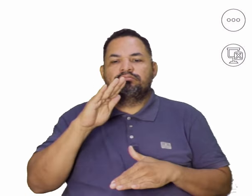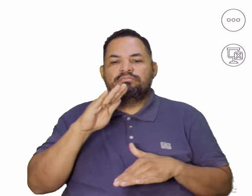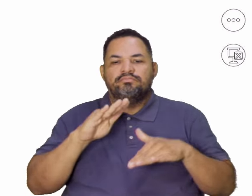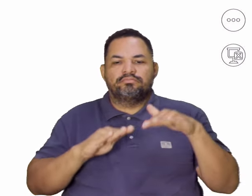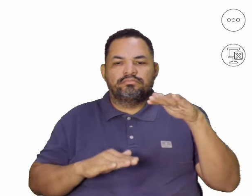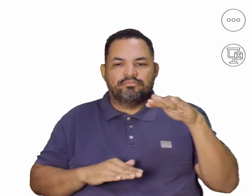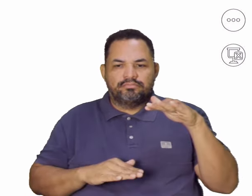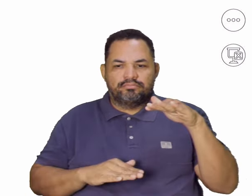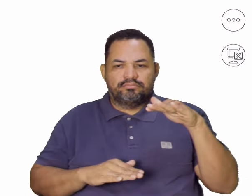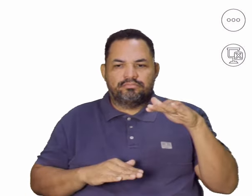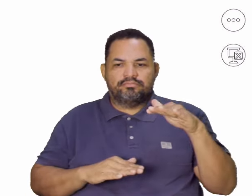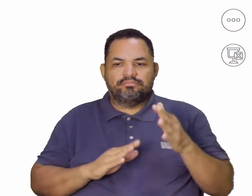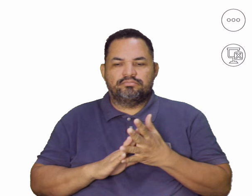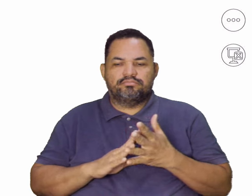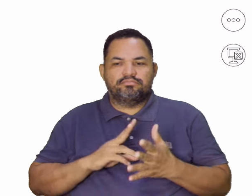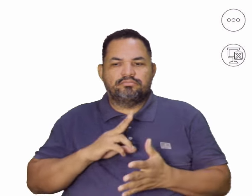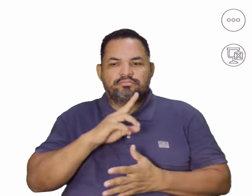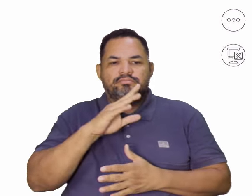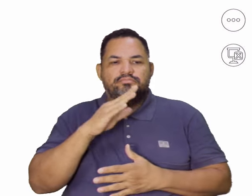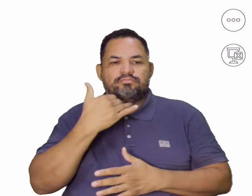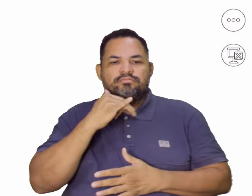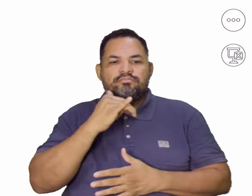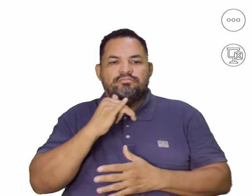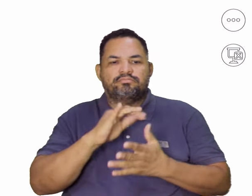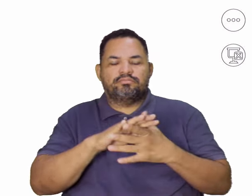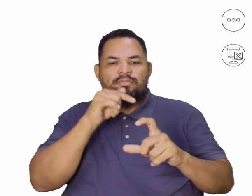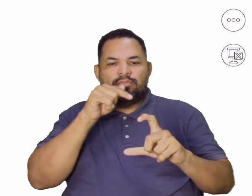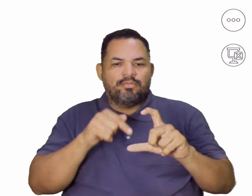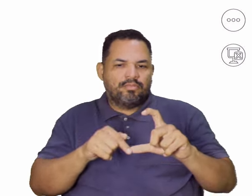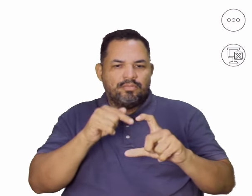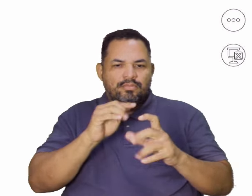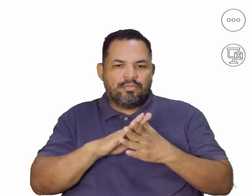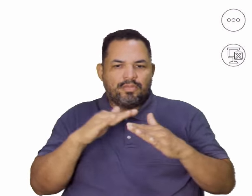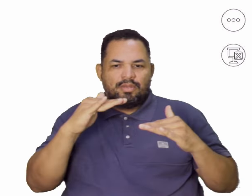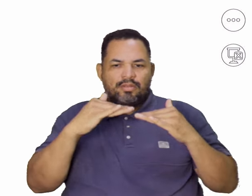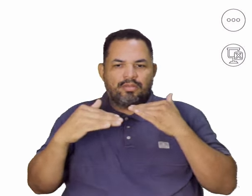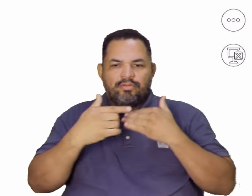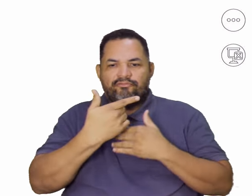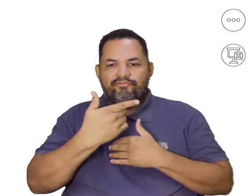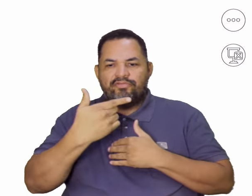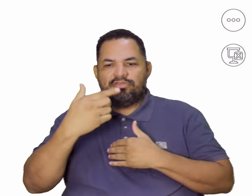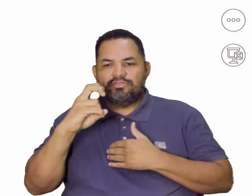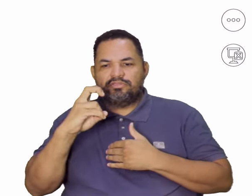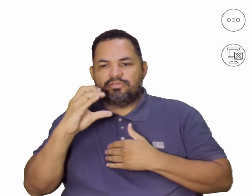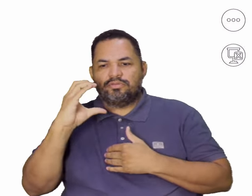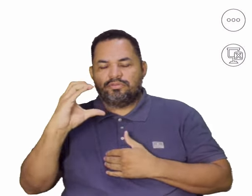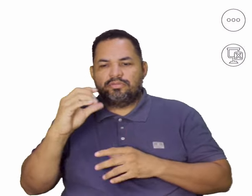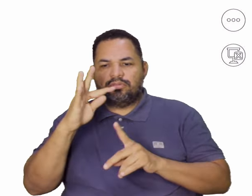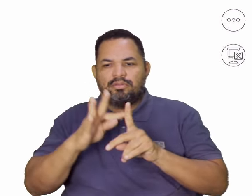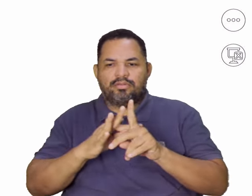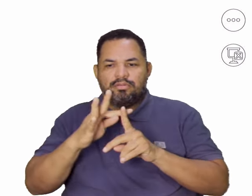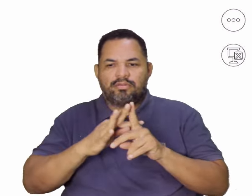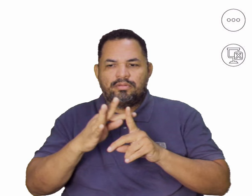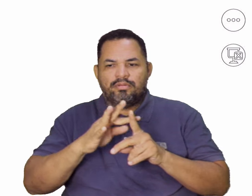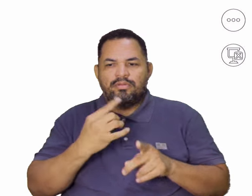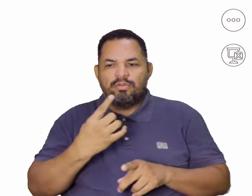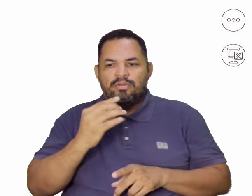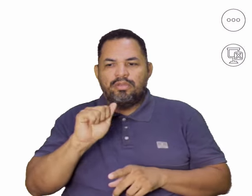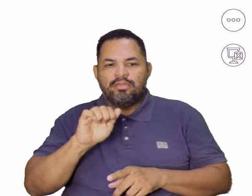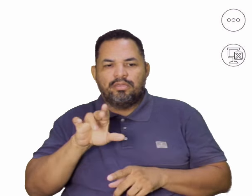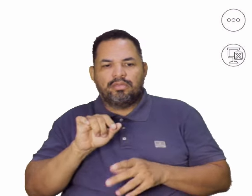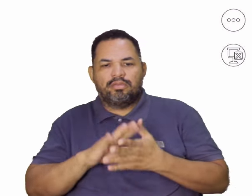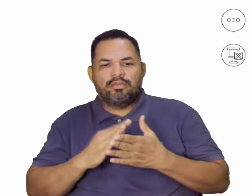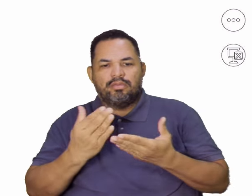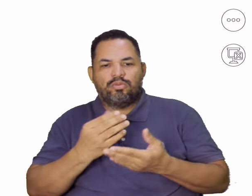de potencial elétrico de uma pilha isso Nas condições padrão 25 GC pressão de ATM e